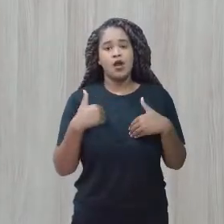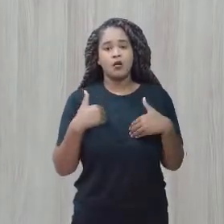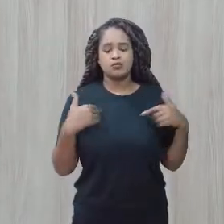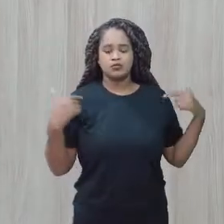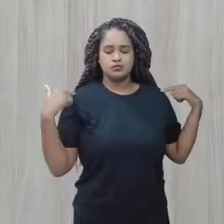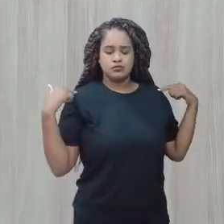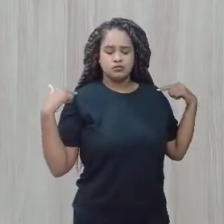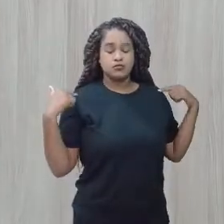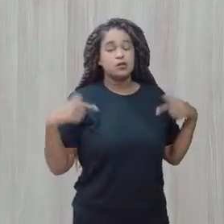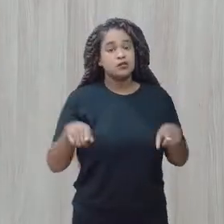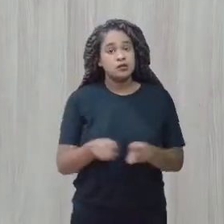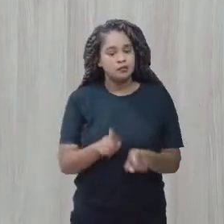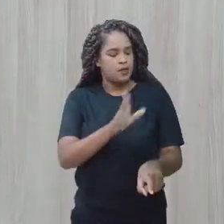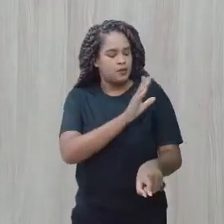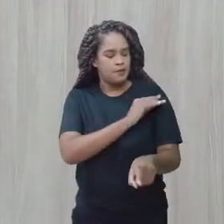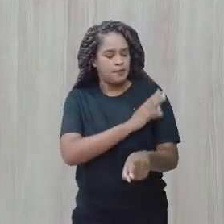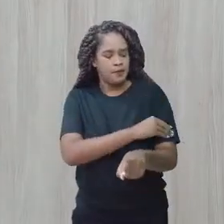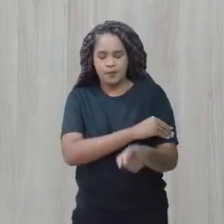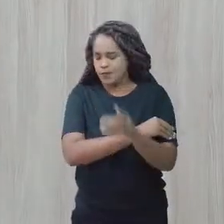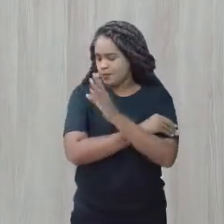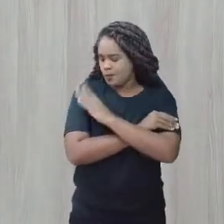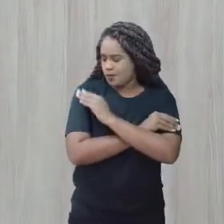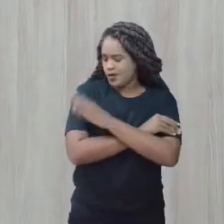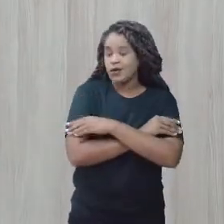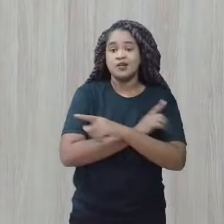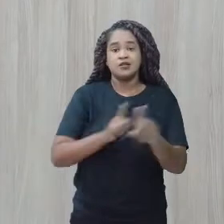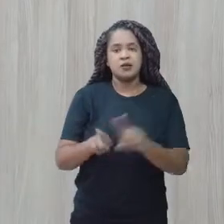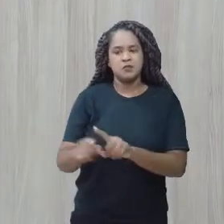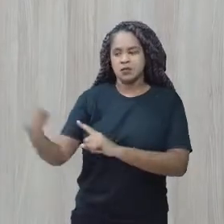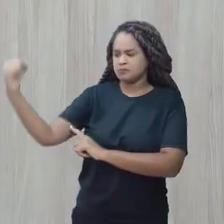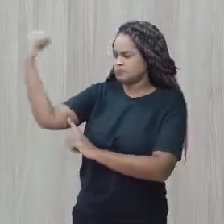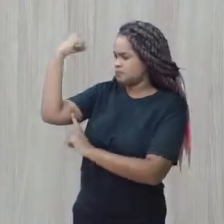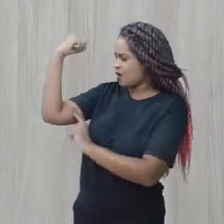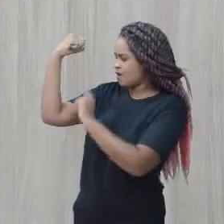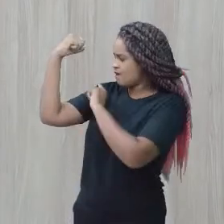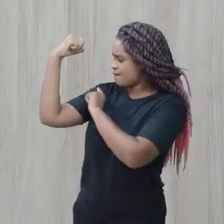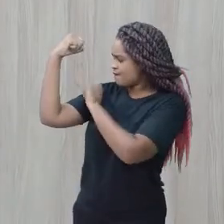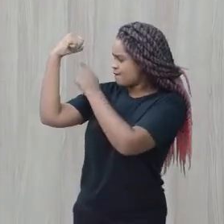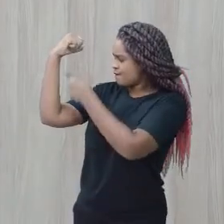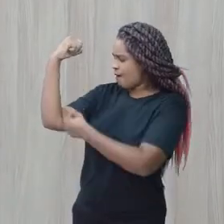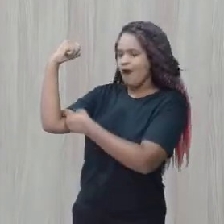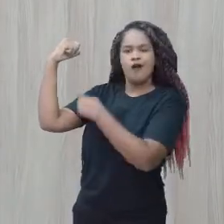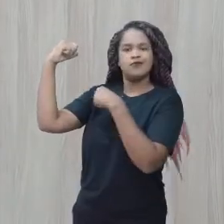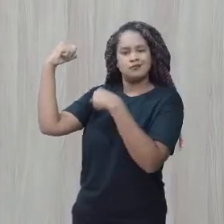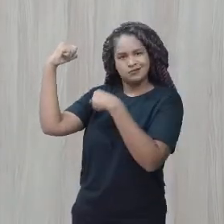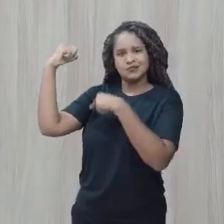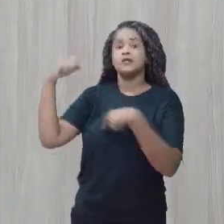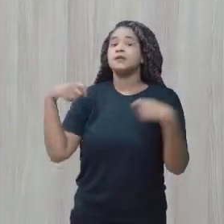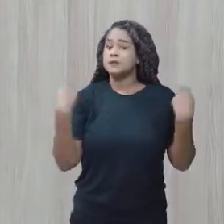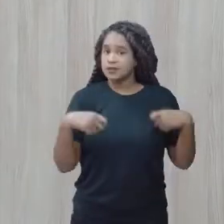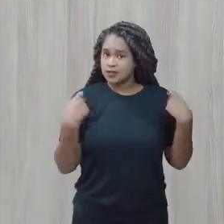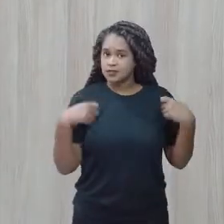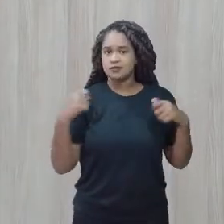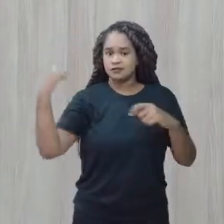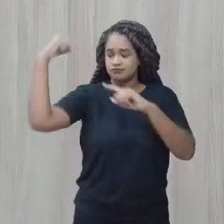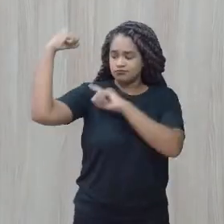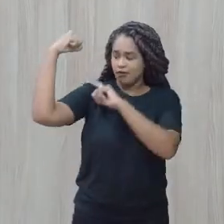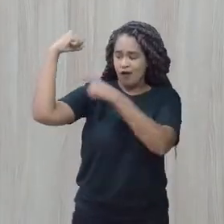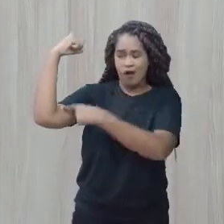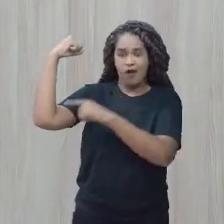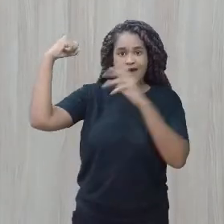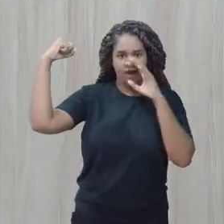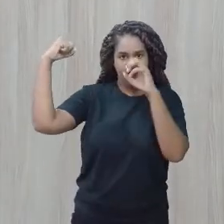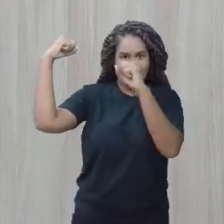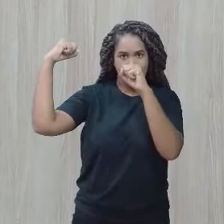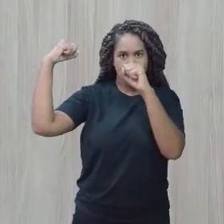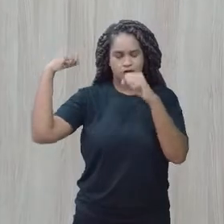a questão muscular e de força, que estão ligadas, né? A gente precisa de força para manter a postura. E